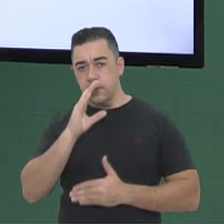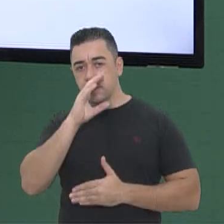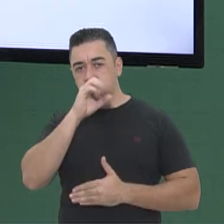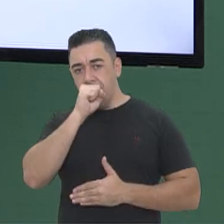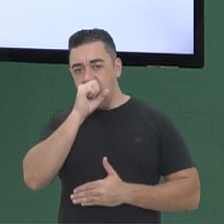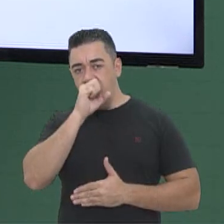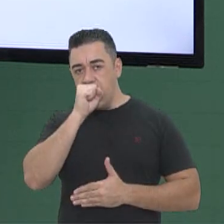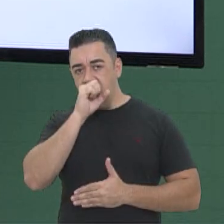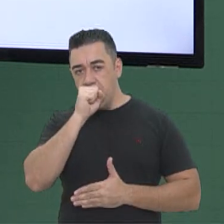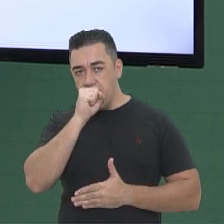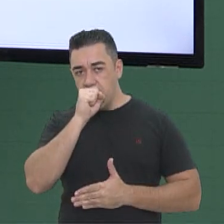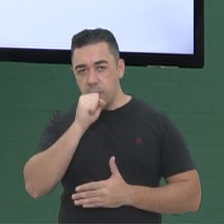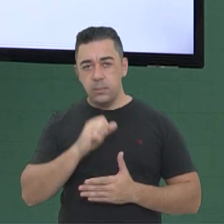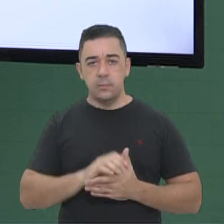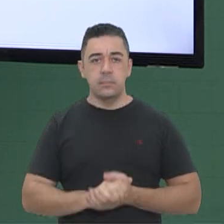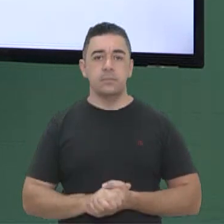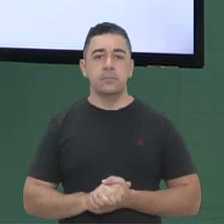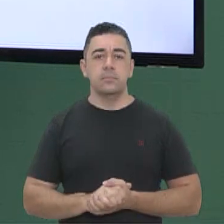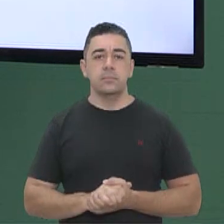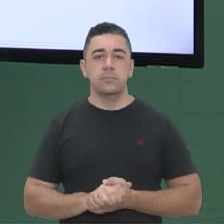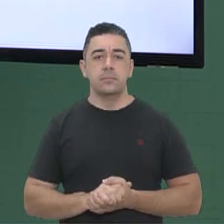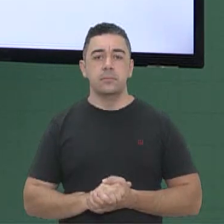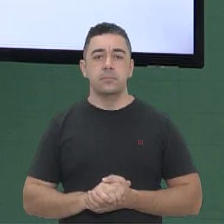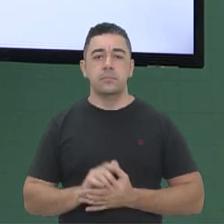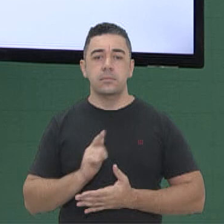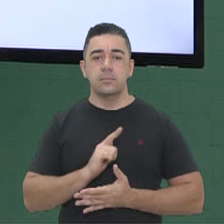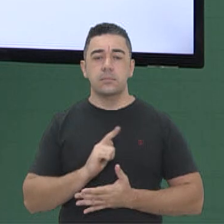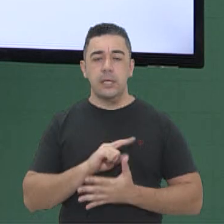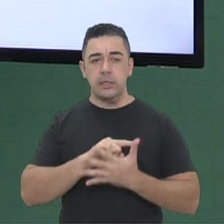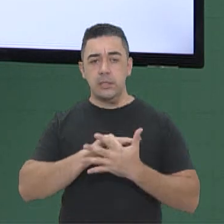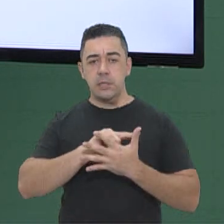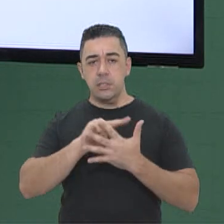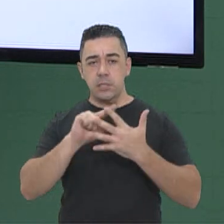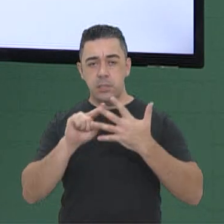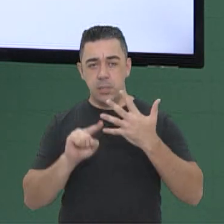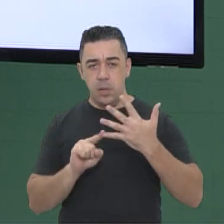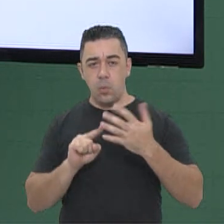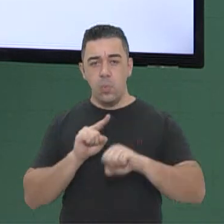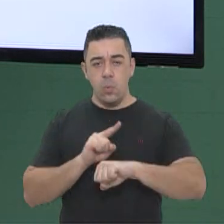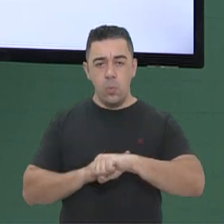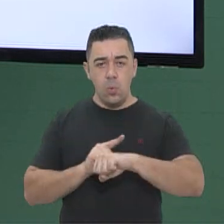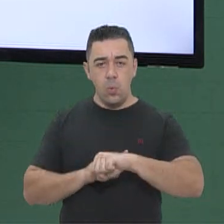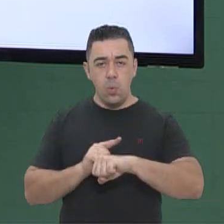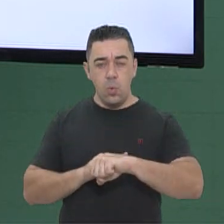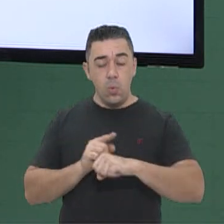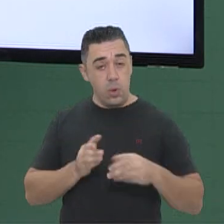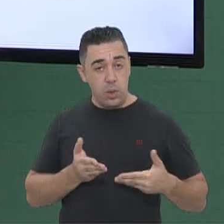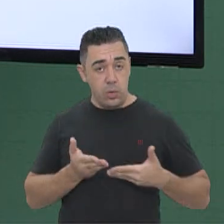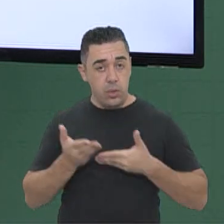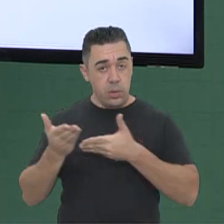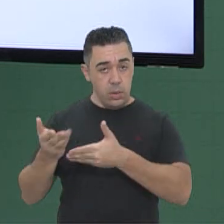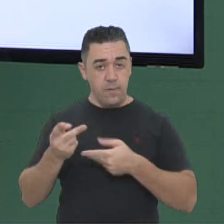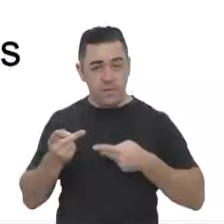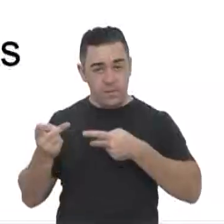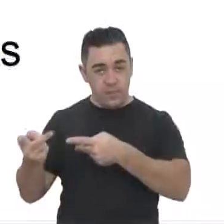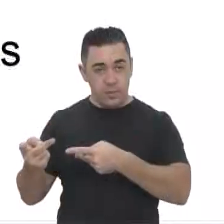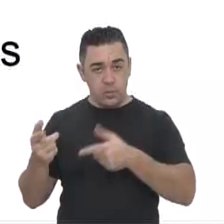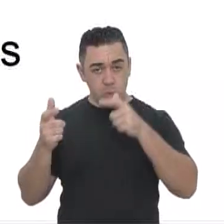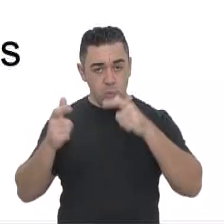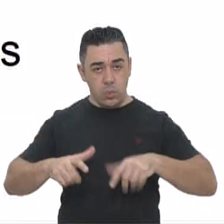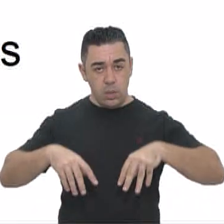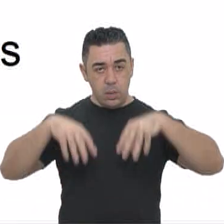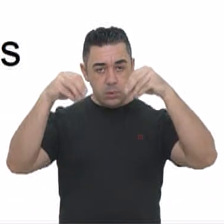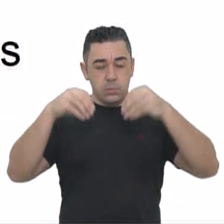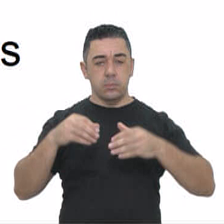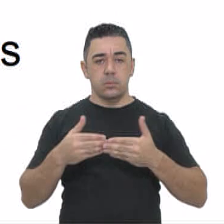sábado. E ele dispõe aqui de 5 horários de visitação, ok?